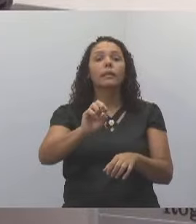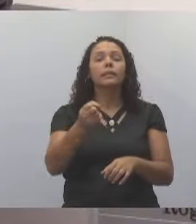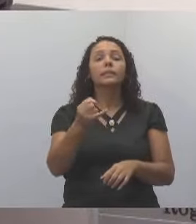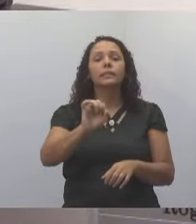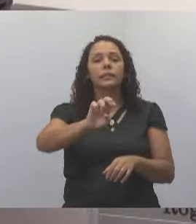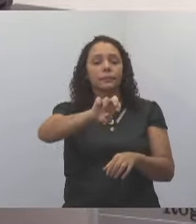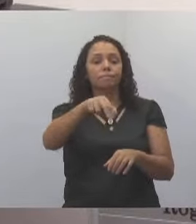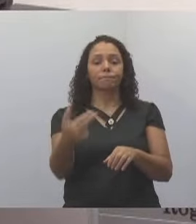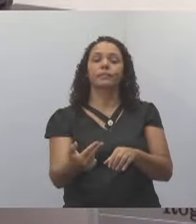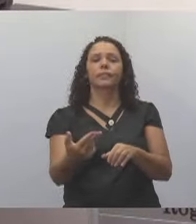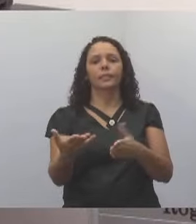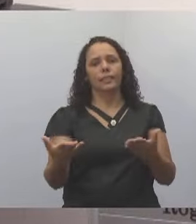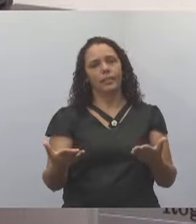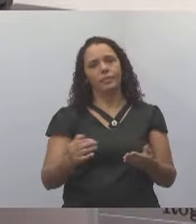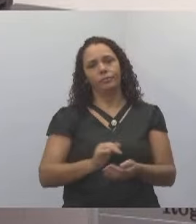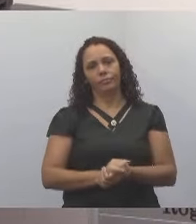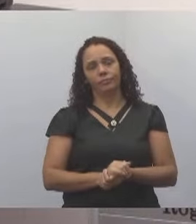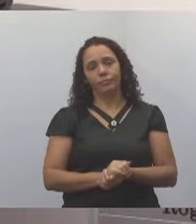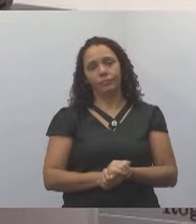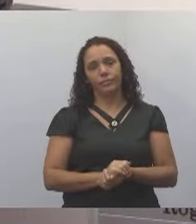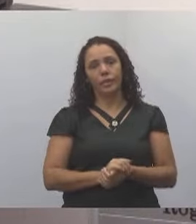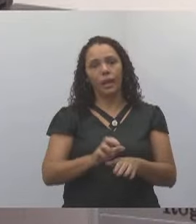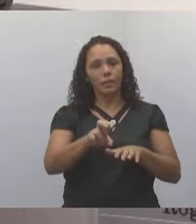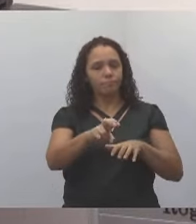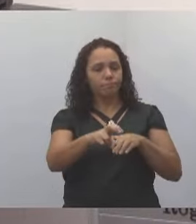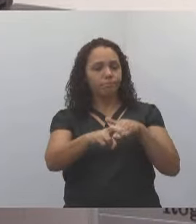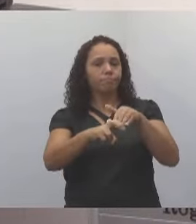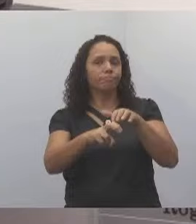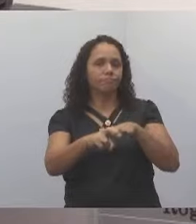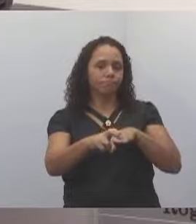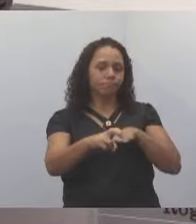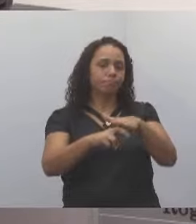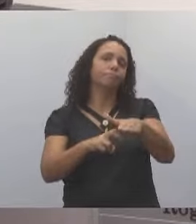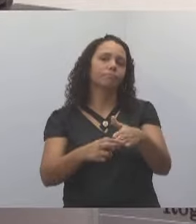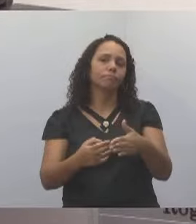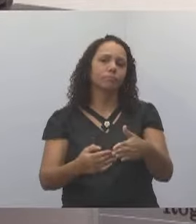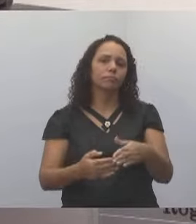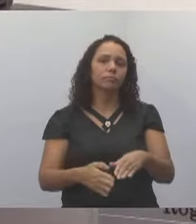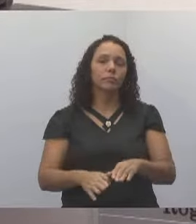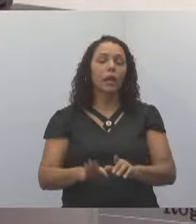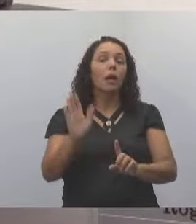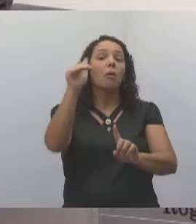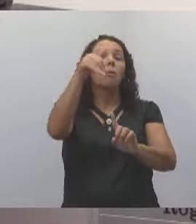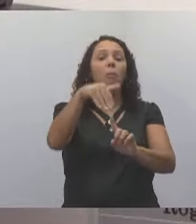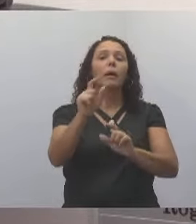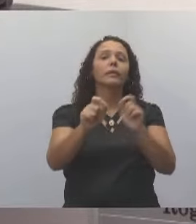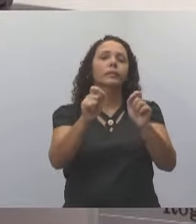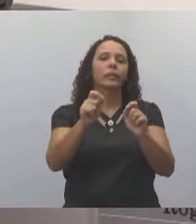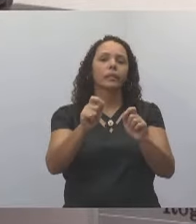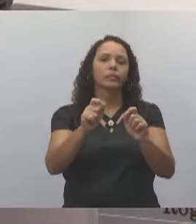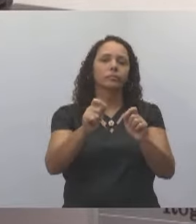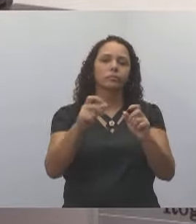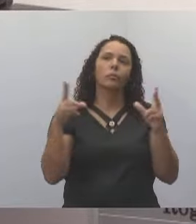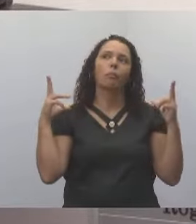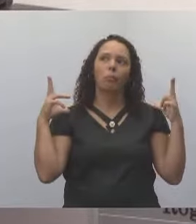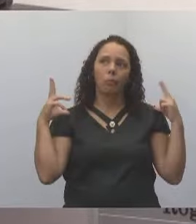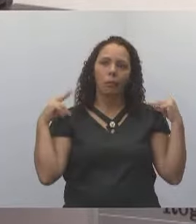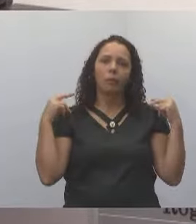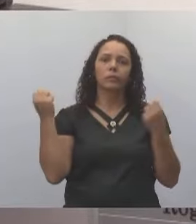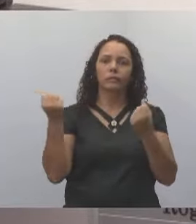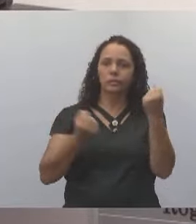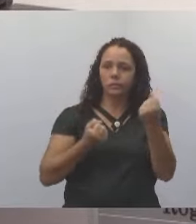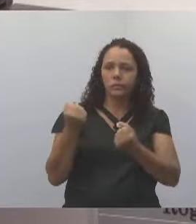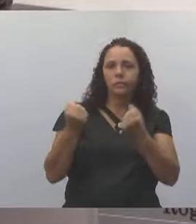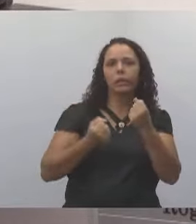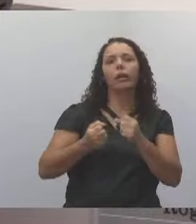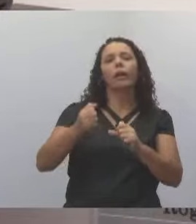E aí? O motorista atropela. Quem é o culpado? Motorista que estava vindo atrás é o